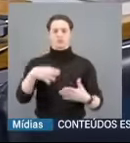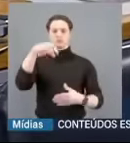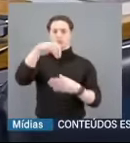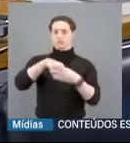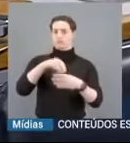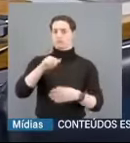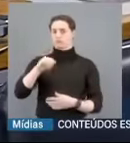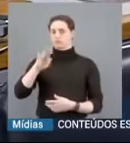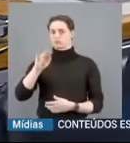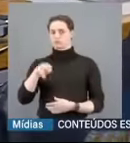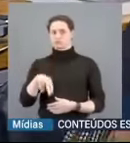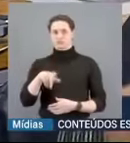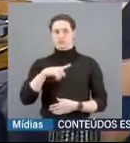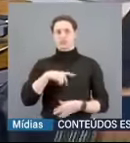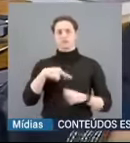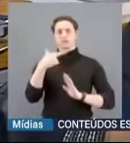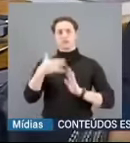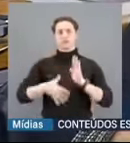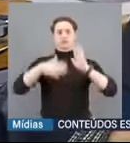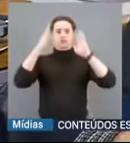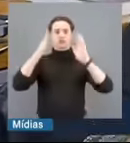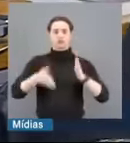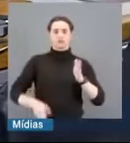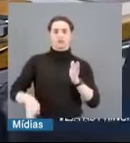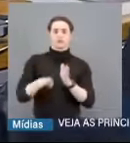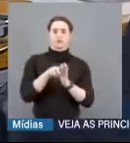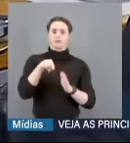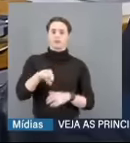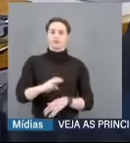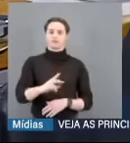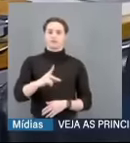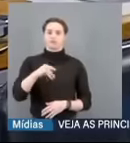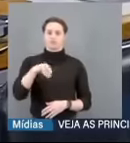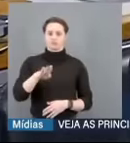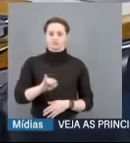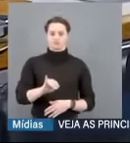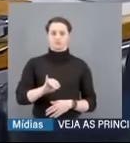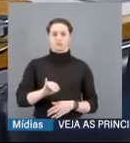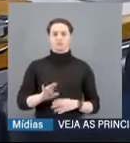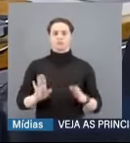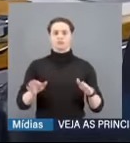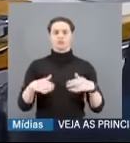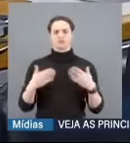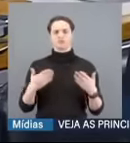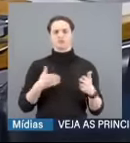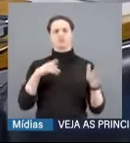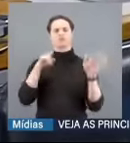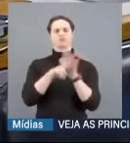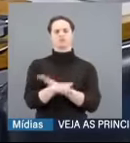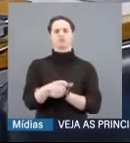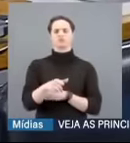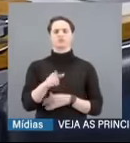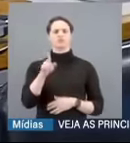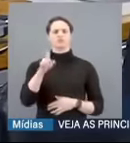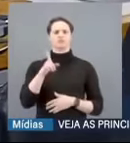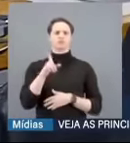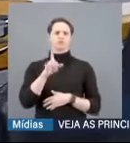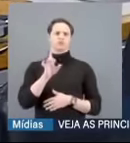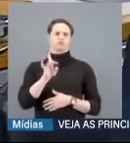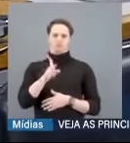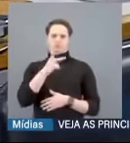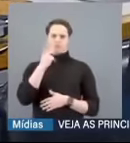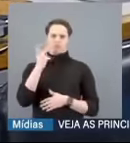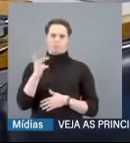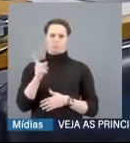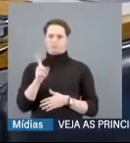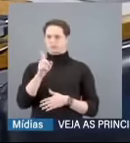ABIN, no relatório da ABIN que chegou a esta Comissão Parlamentar Mista de Inquérito. E eu perguntaria, só diga ficarei em